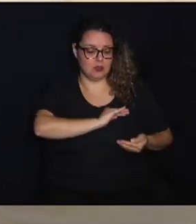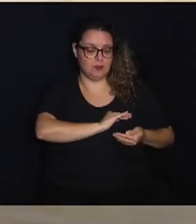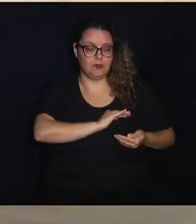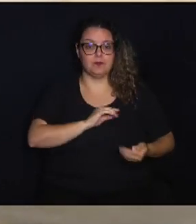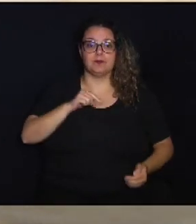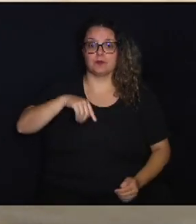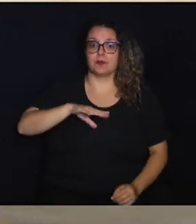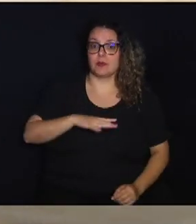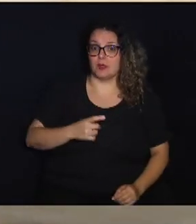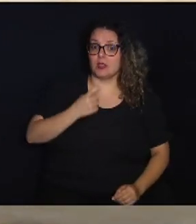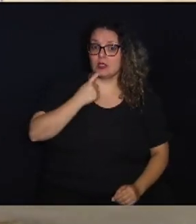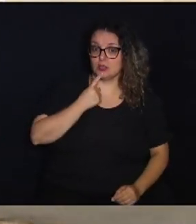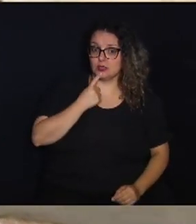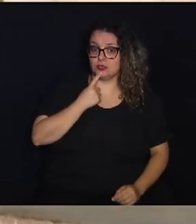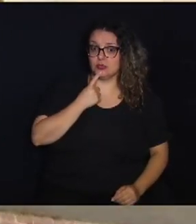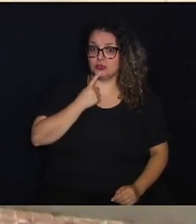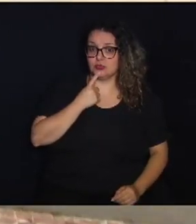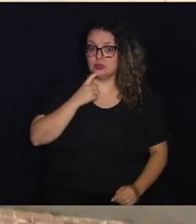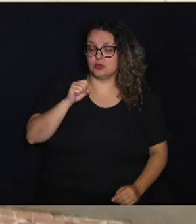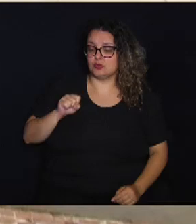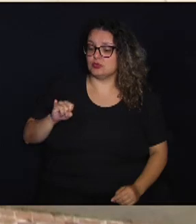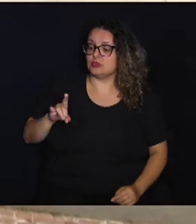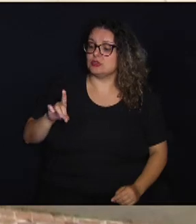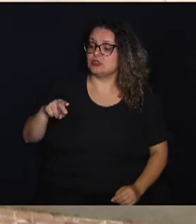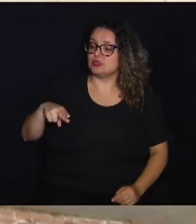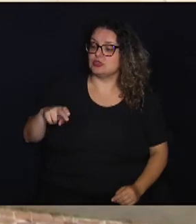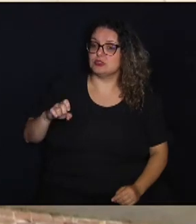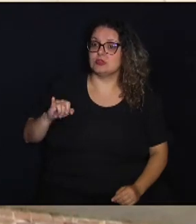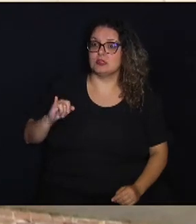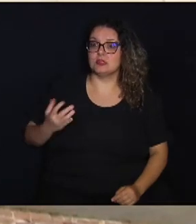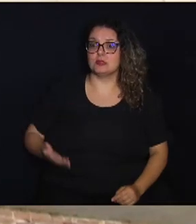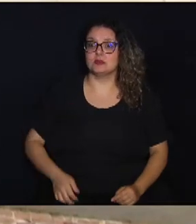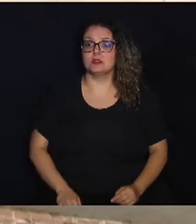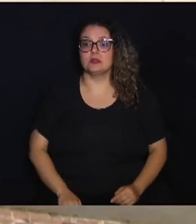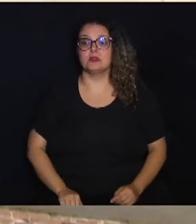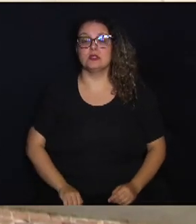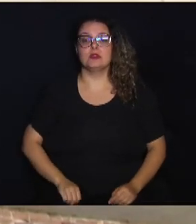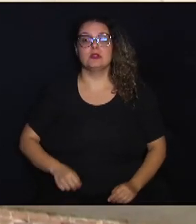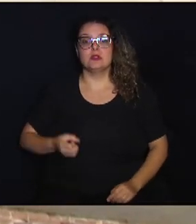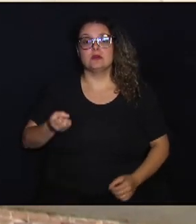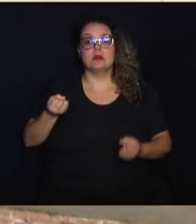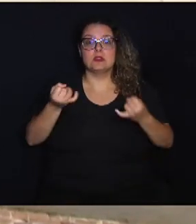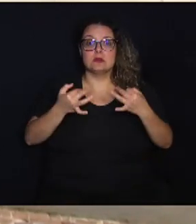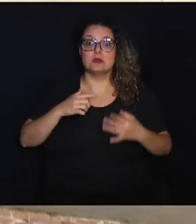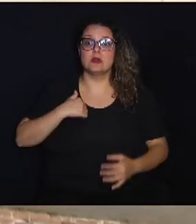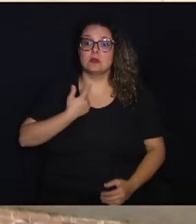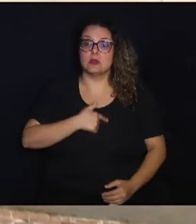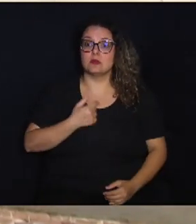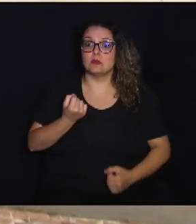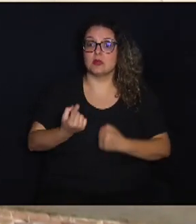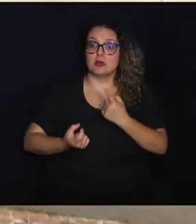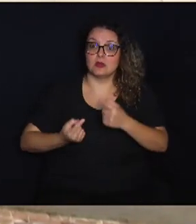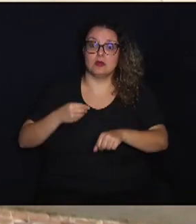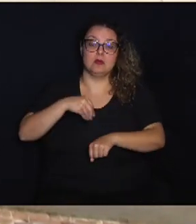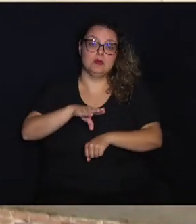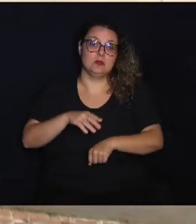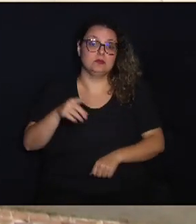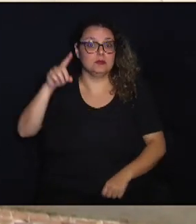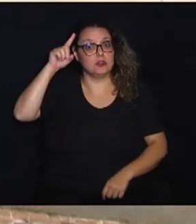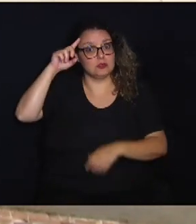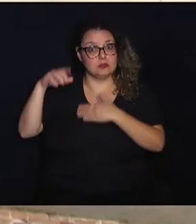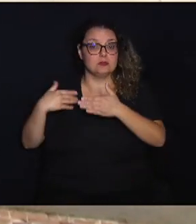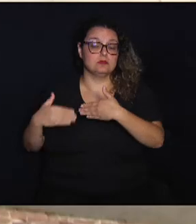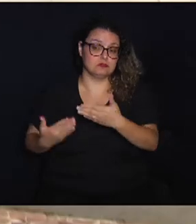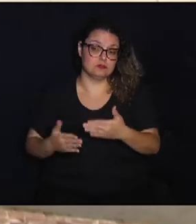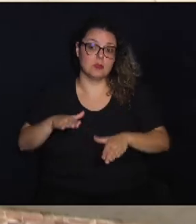da cidade de Campinas, o Sidney Furtado, que vai passar para a gente algumas dicas, né, do dia a dia. De repente você está em